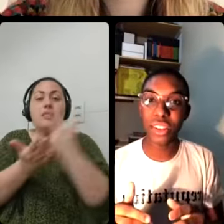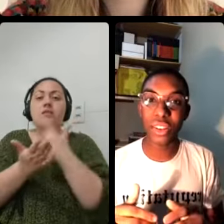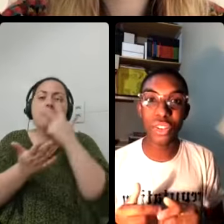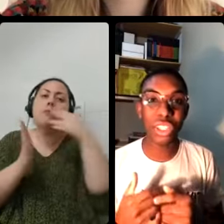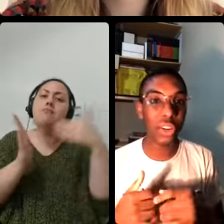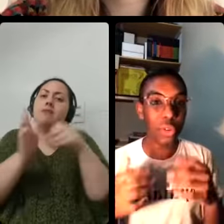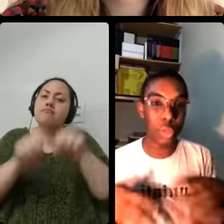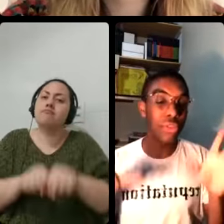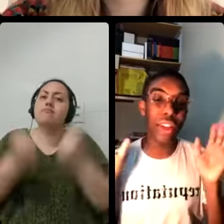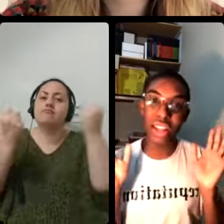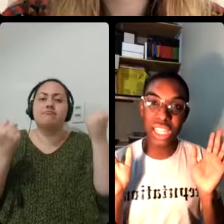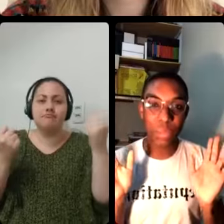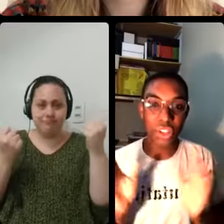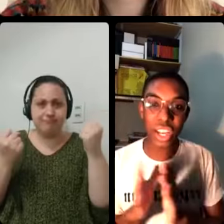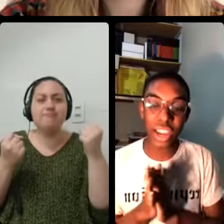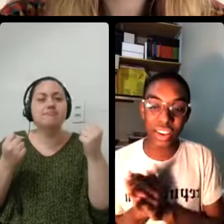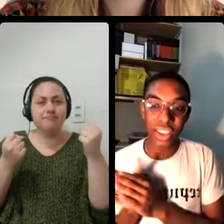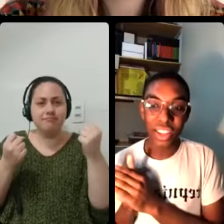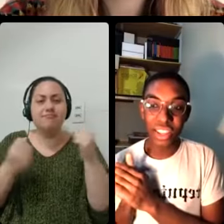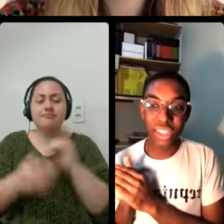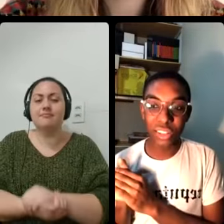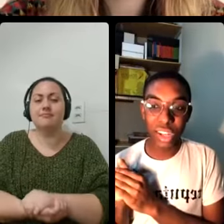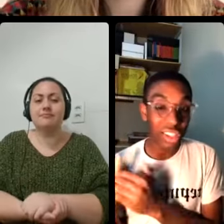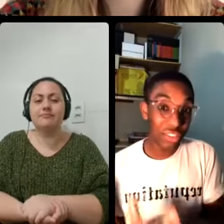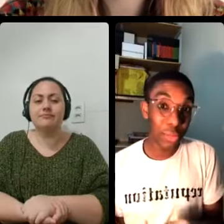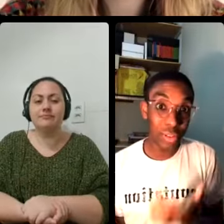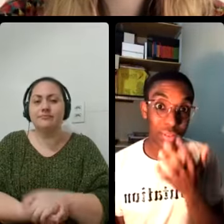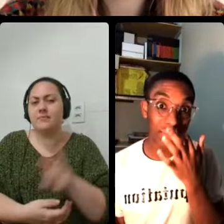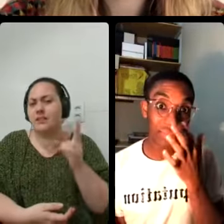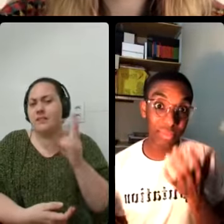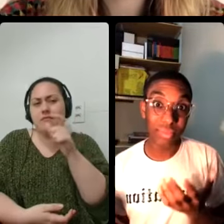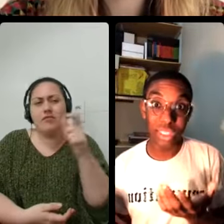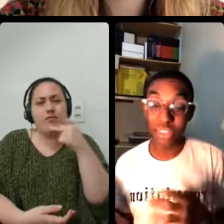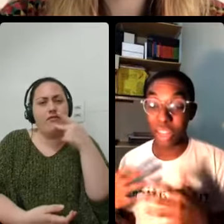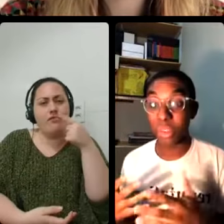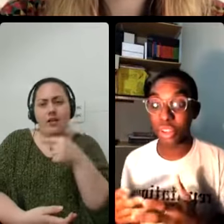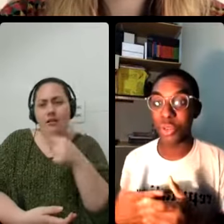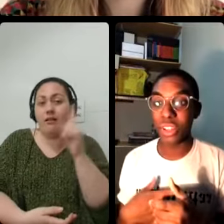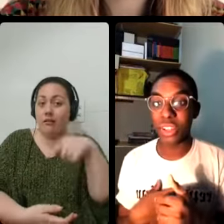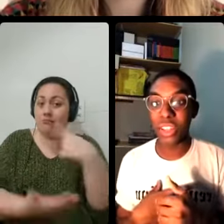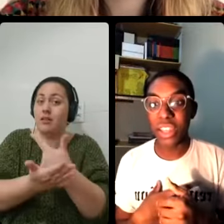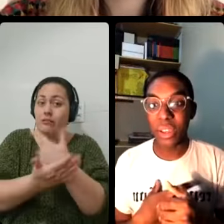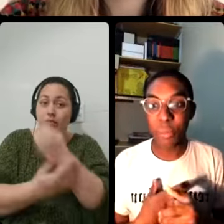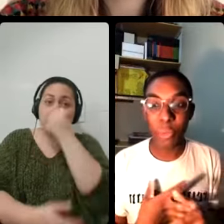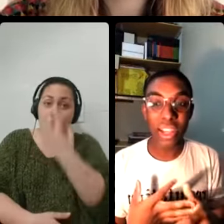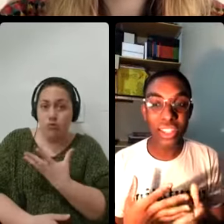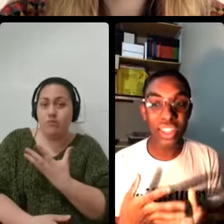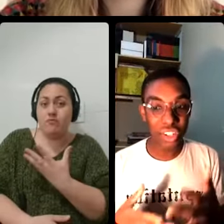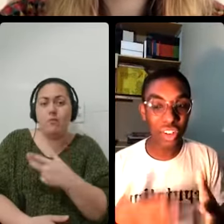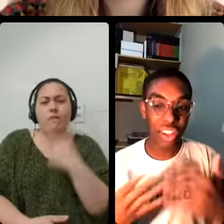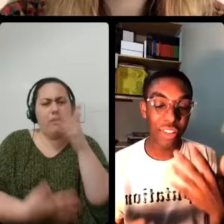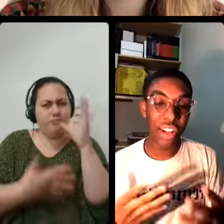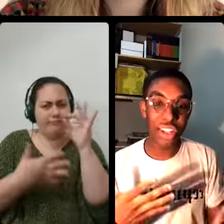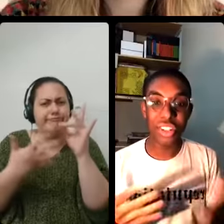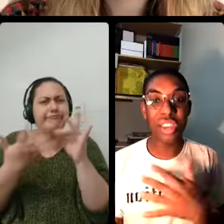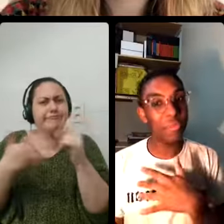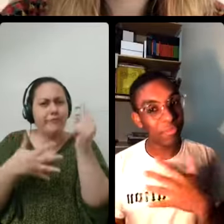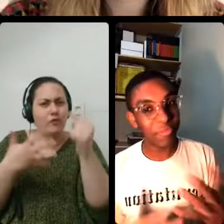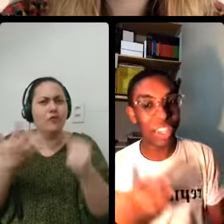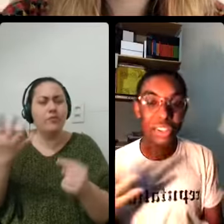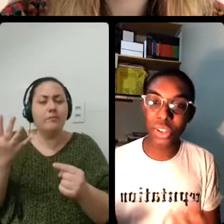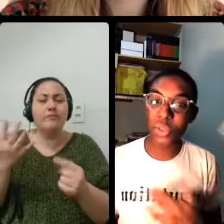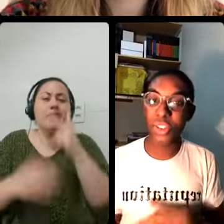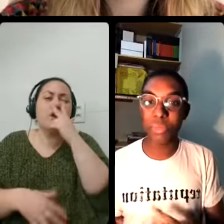pessoas costumam falar sempre de cara. Então, é um livro bom e fala bastante coisa, por mais que a gente, que nem eu falei, né, a gente